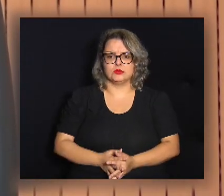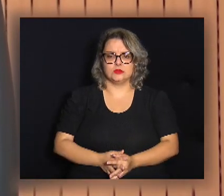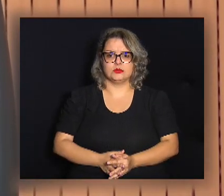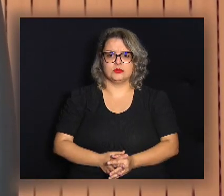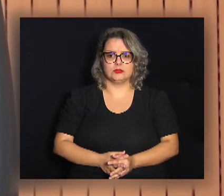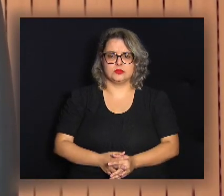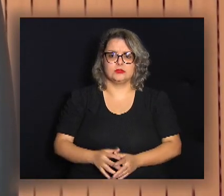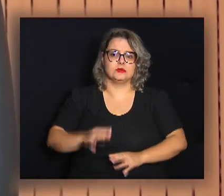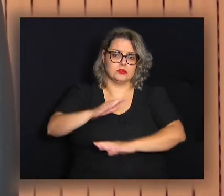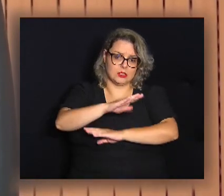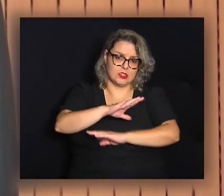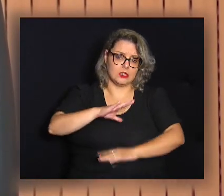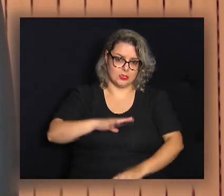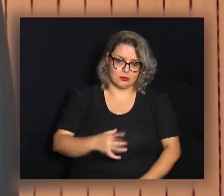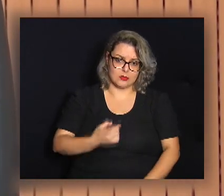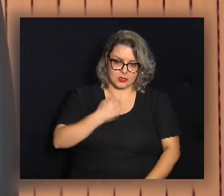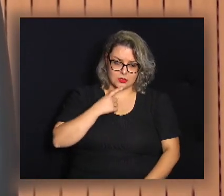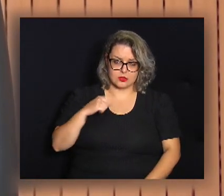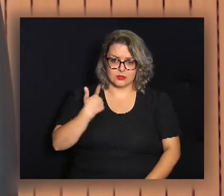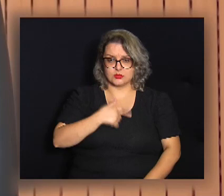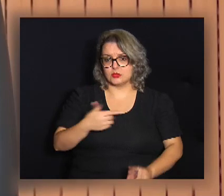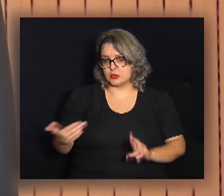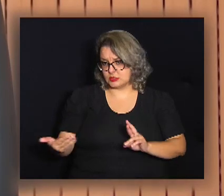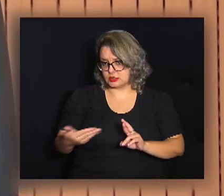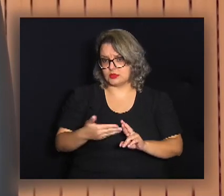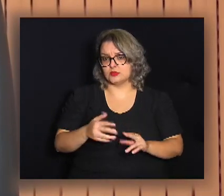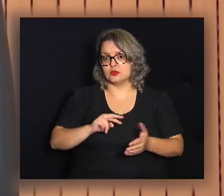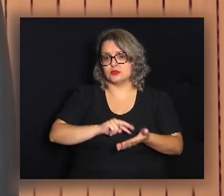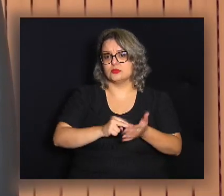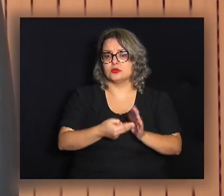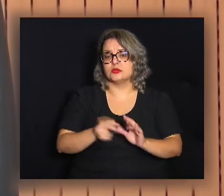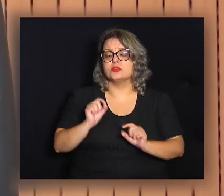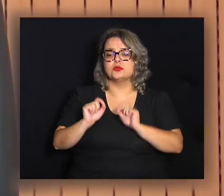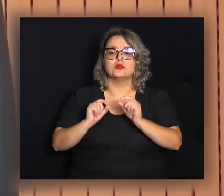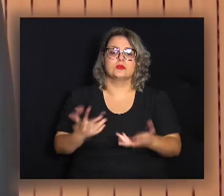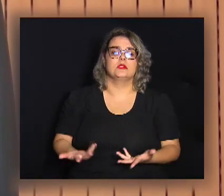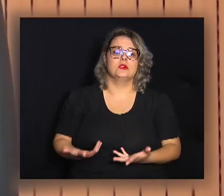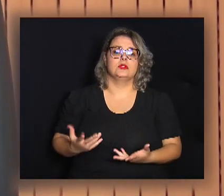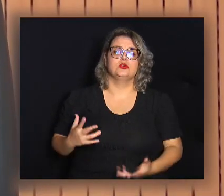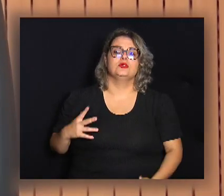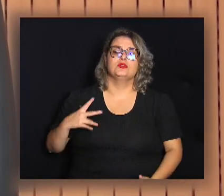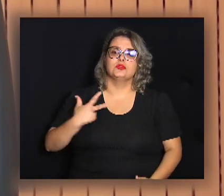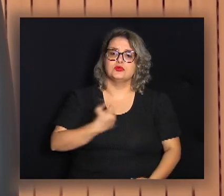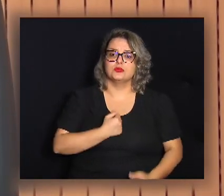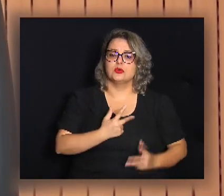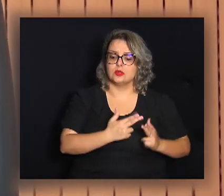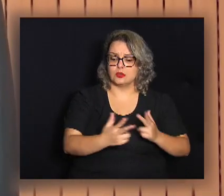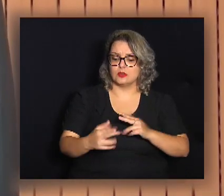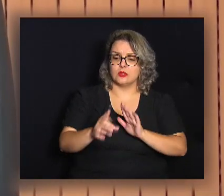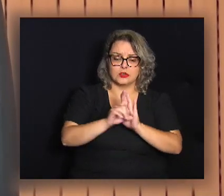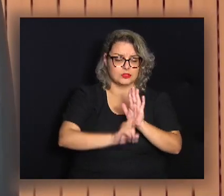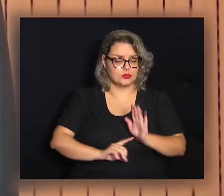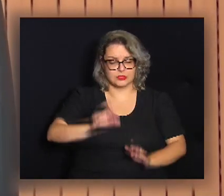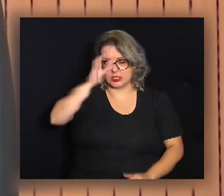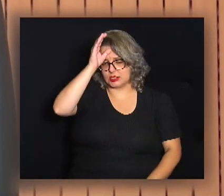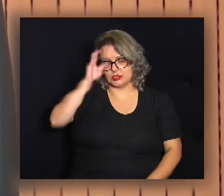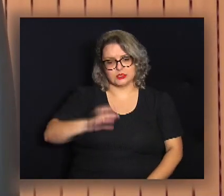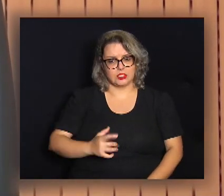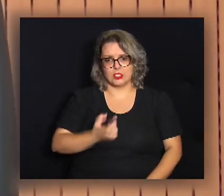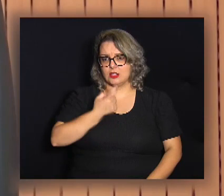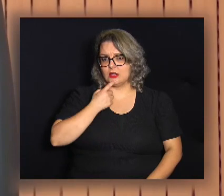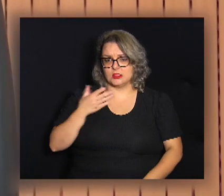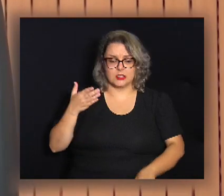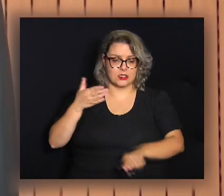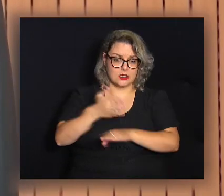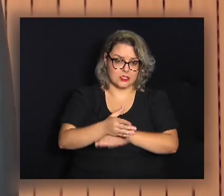Câmara Municipal, de nossos representantes, no sentido de salvaguardar o direito igualitário do cidadão de Campinas a ter